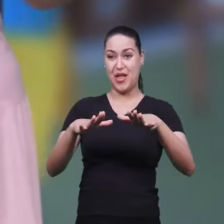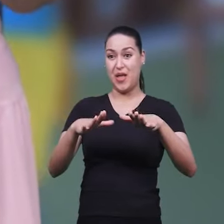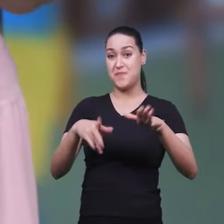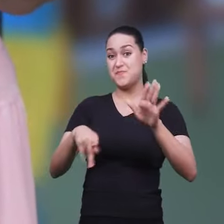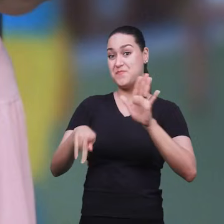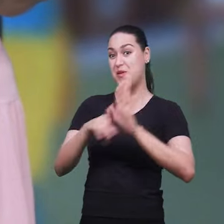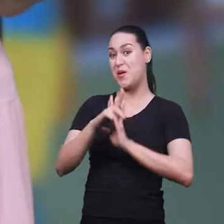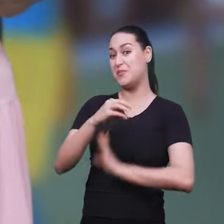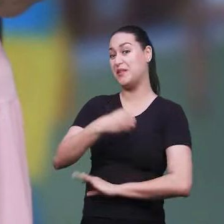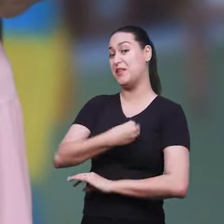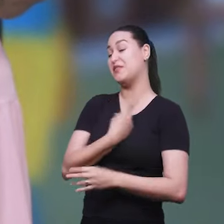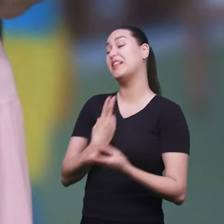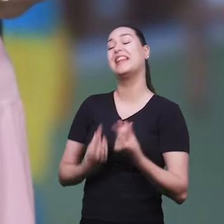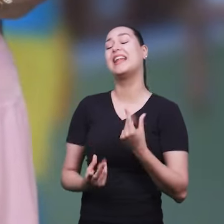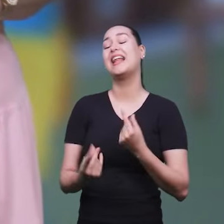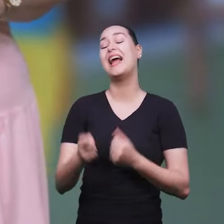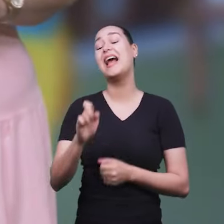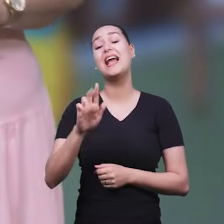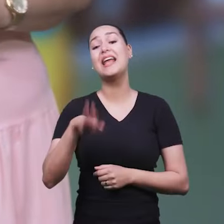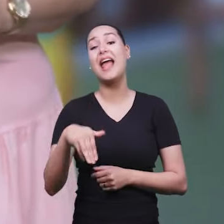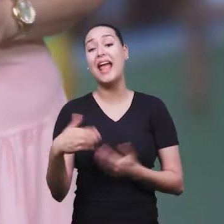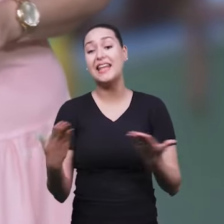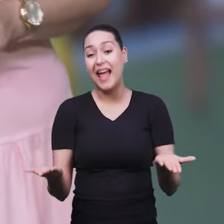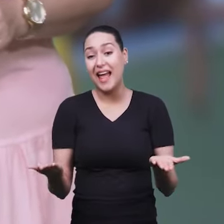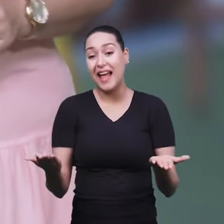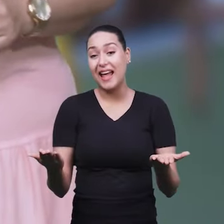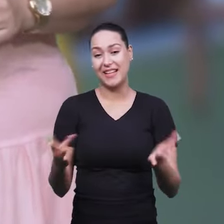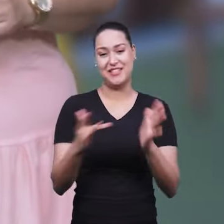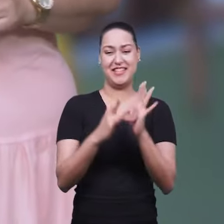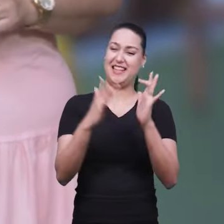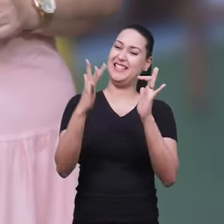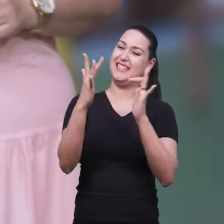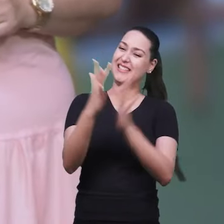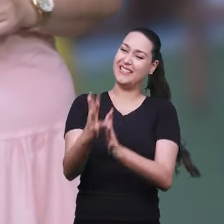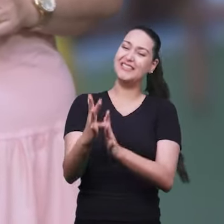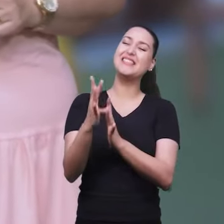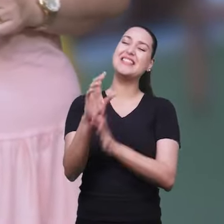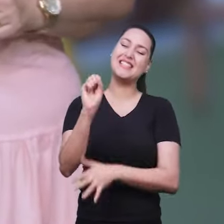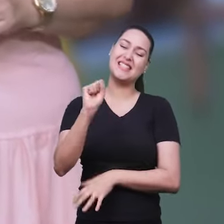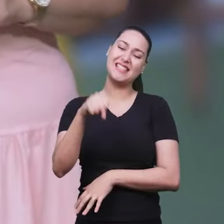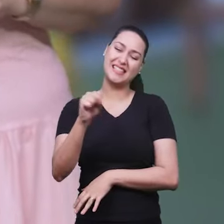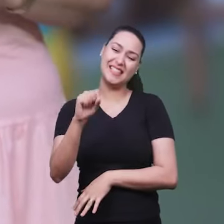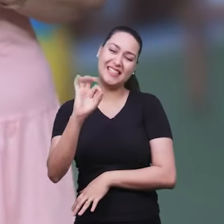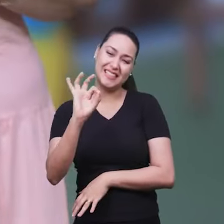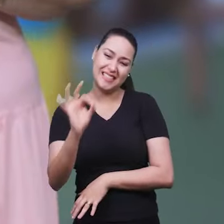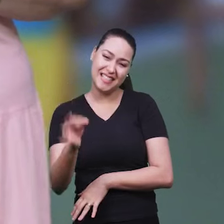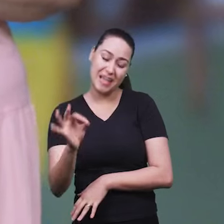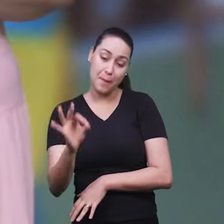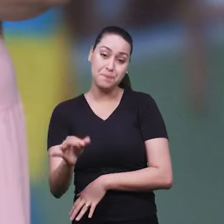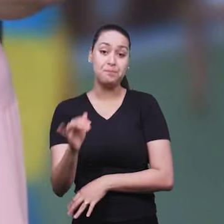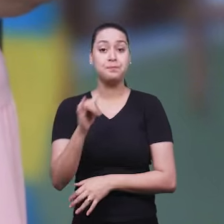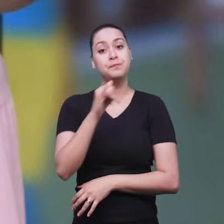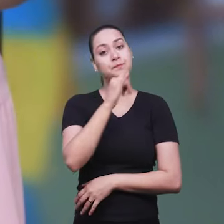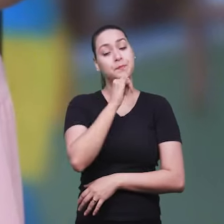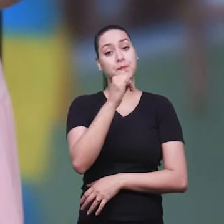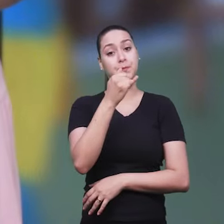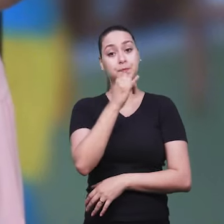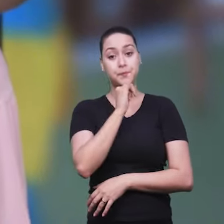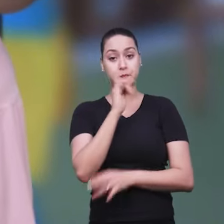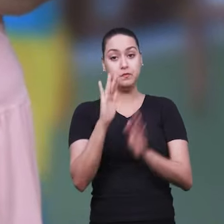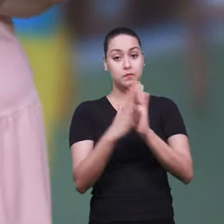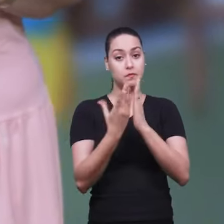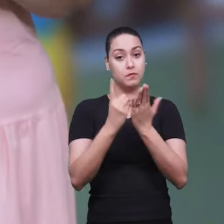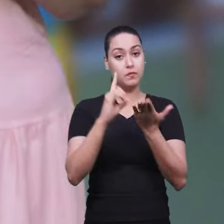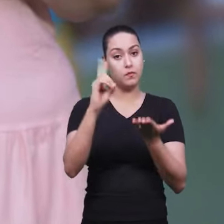vida eterna. Quem é essa fonte? Isso mesmo, é Jesus. Um dos exemplos que a palavra